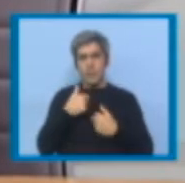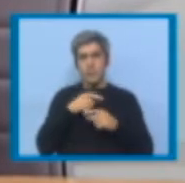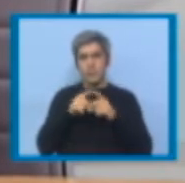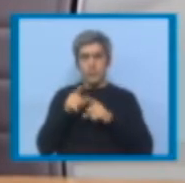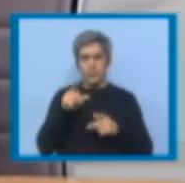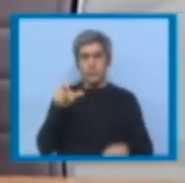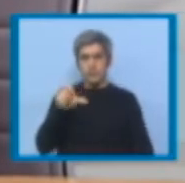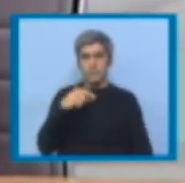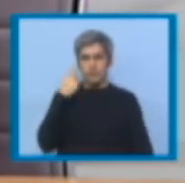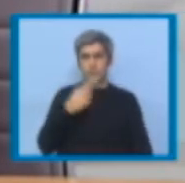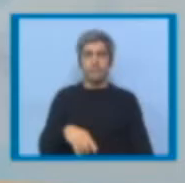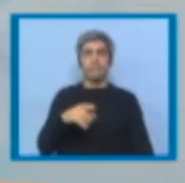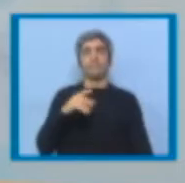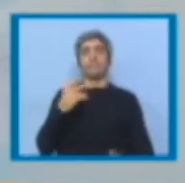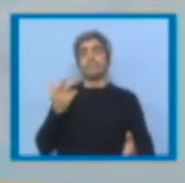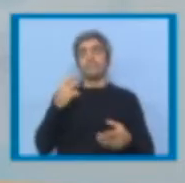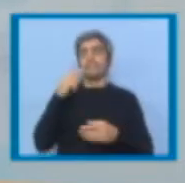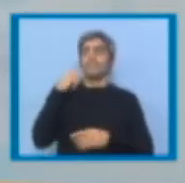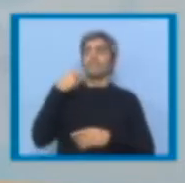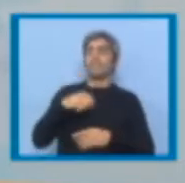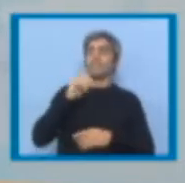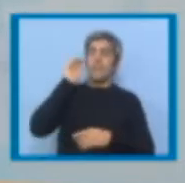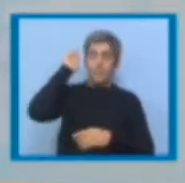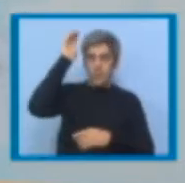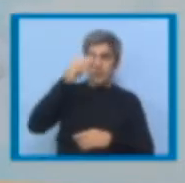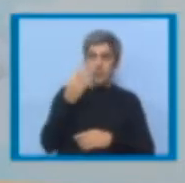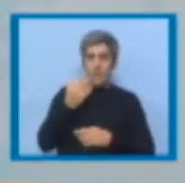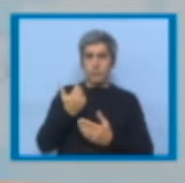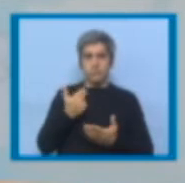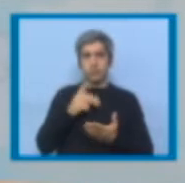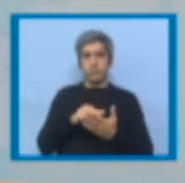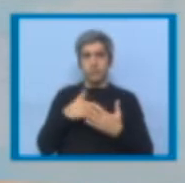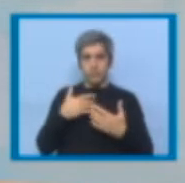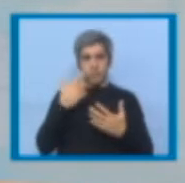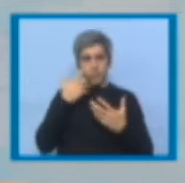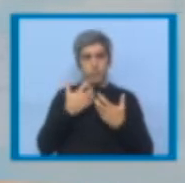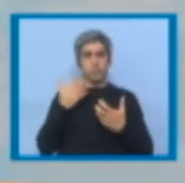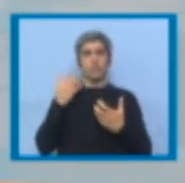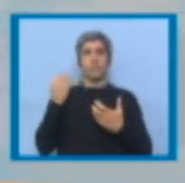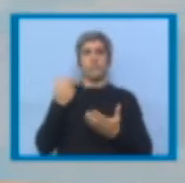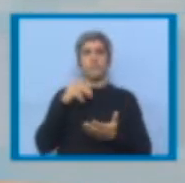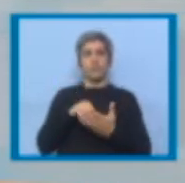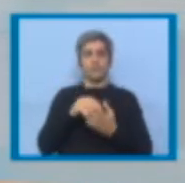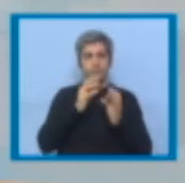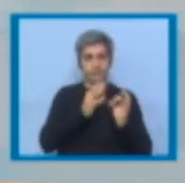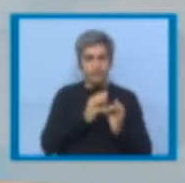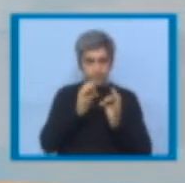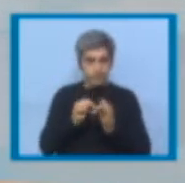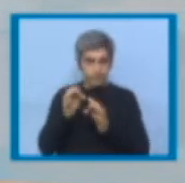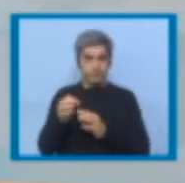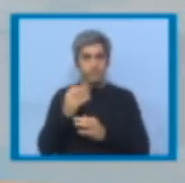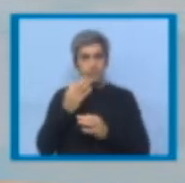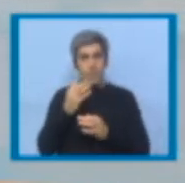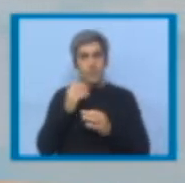políticos. Entretanto, o Presidente da República adquiriu uma presença e uma notoriedade muito grande nesta questão,